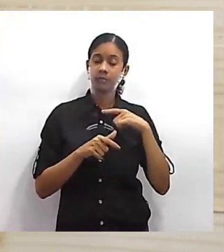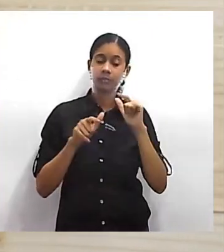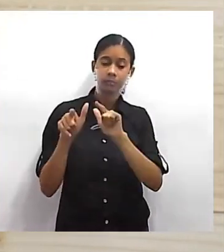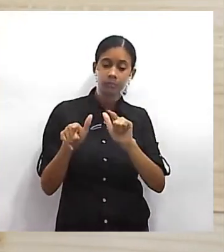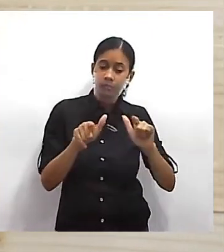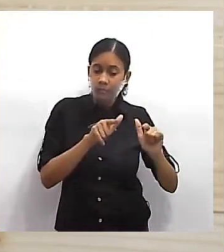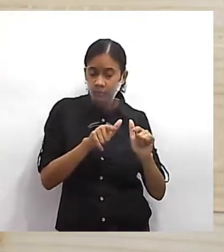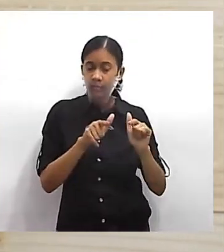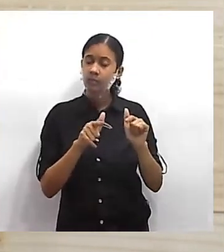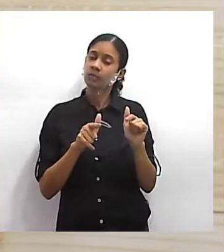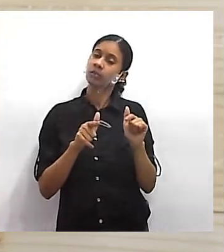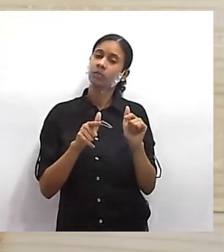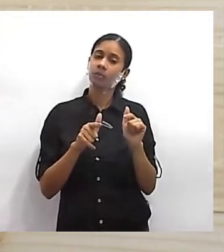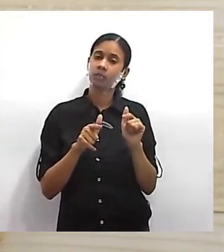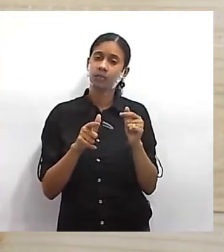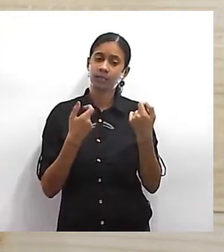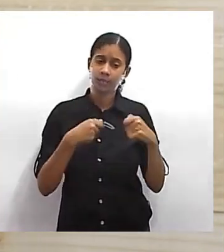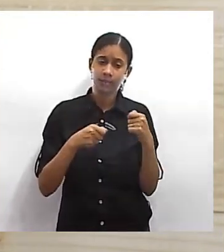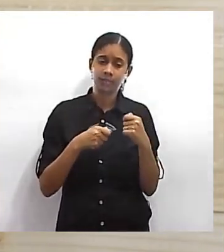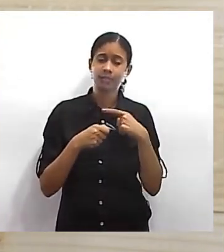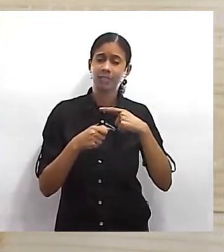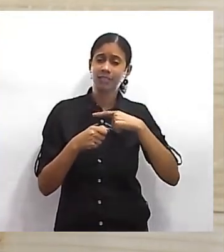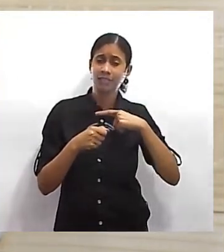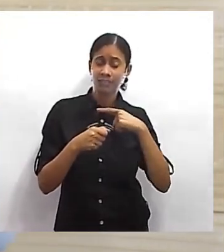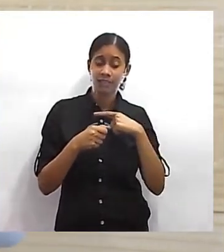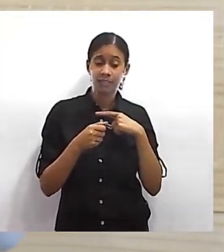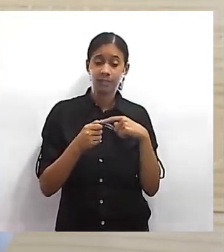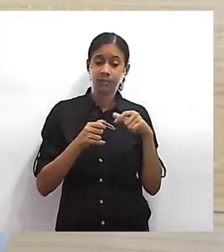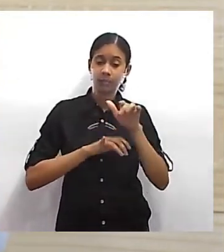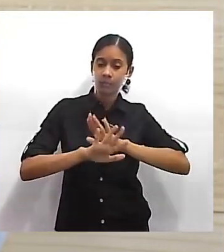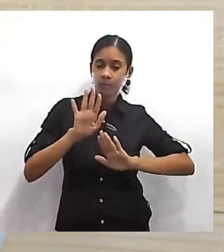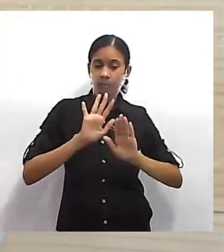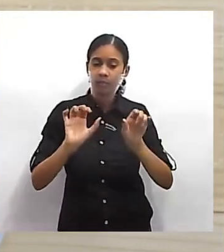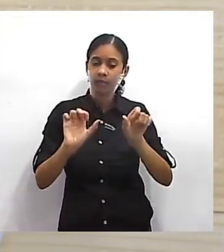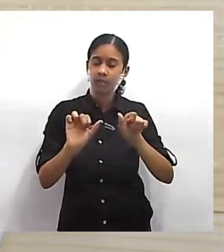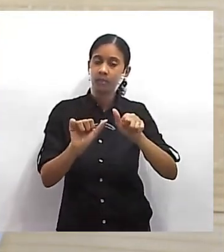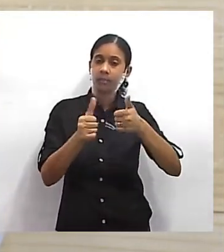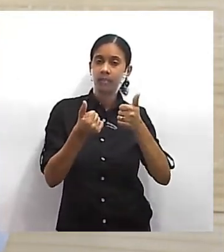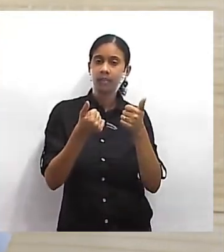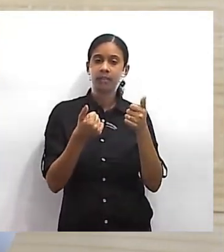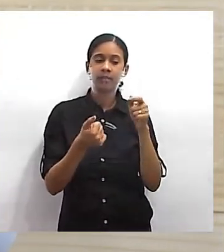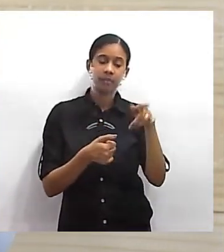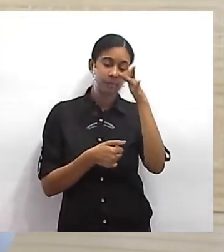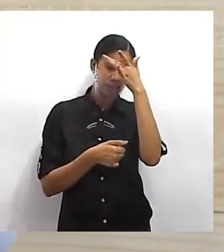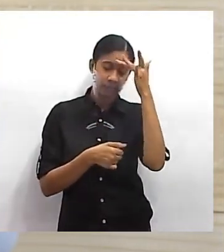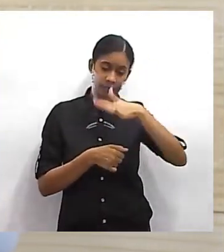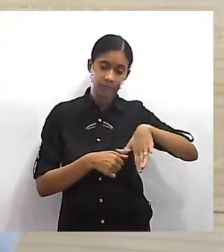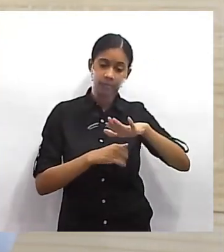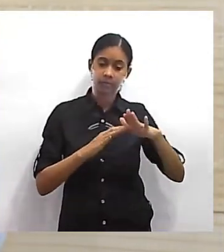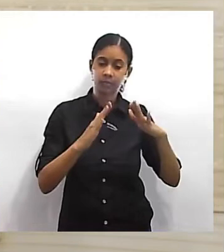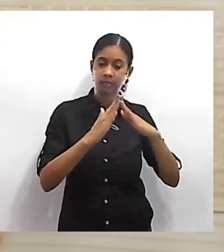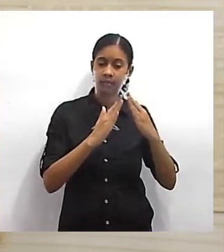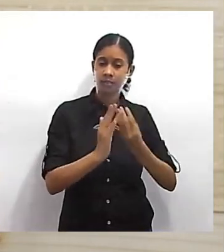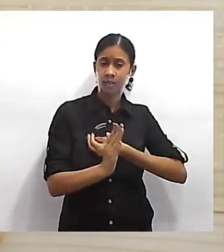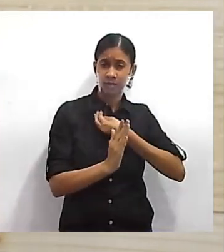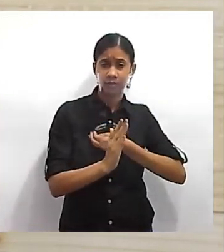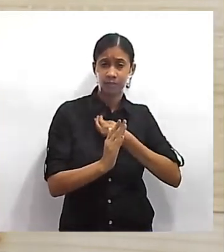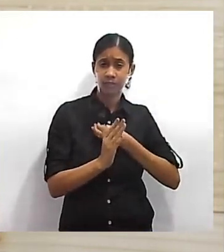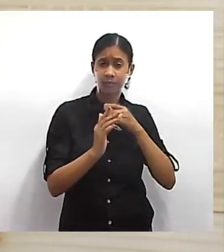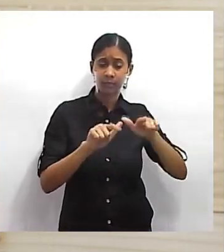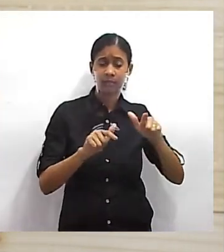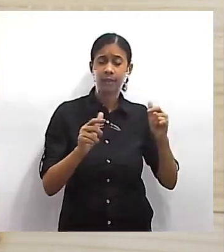social. É muita pobreza, muita miséria. E se a gente não faz alguma coisa, a tendência é piorar. A criminalidade, a